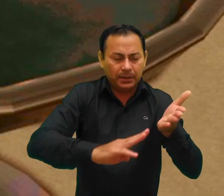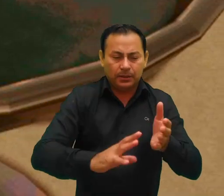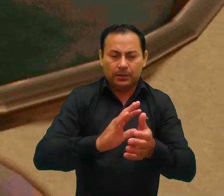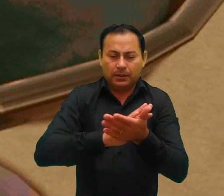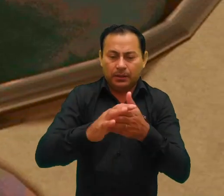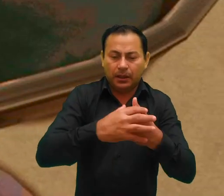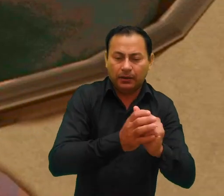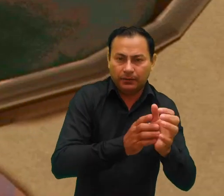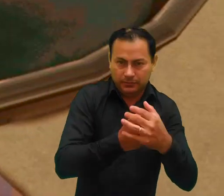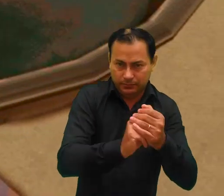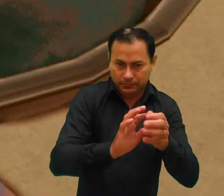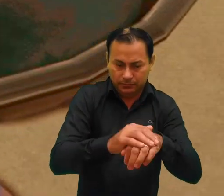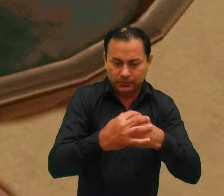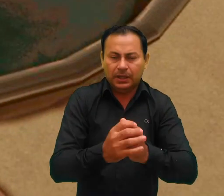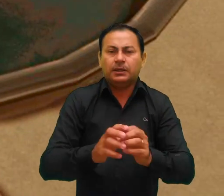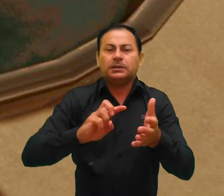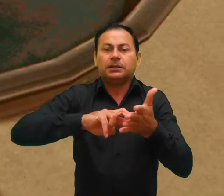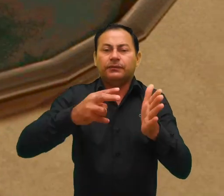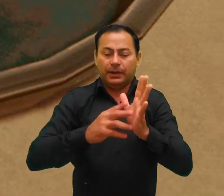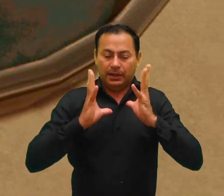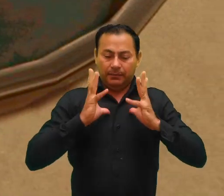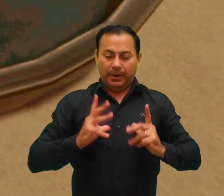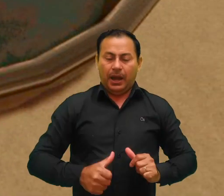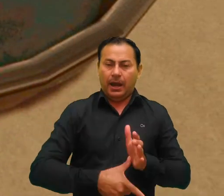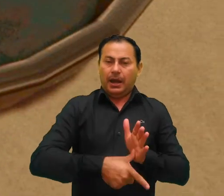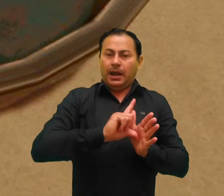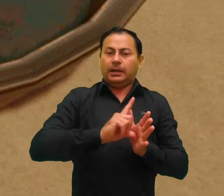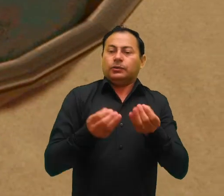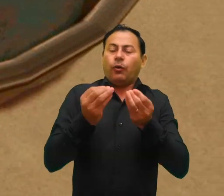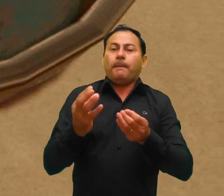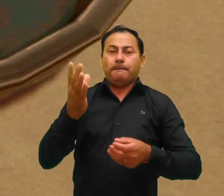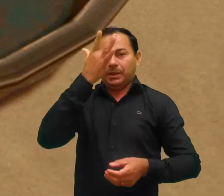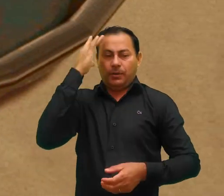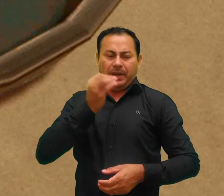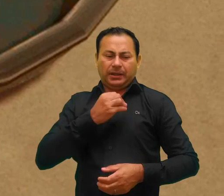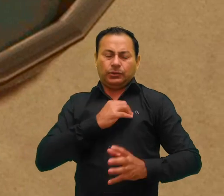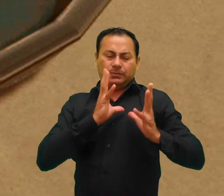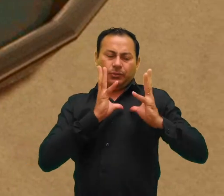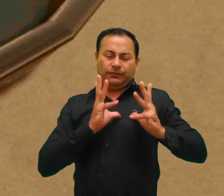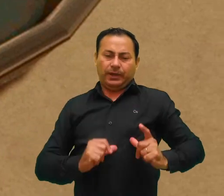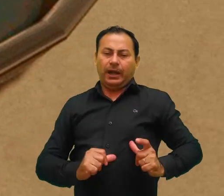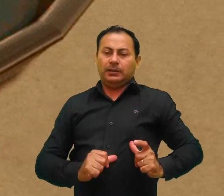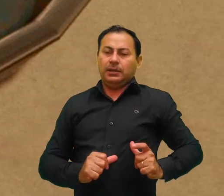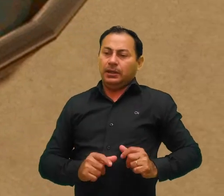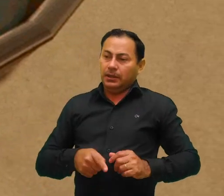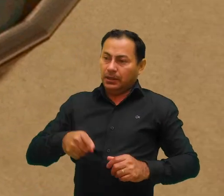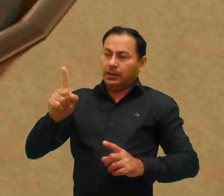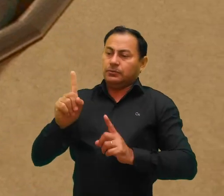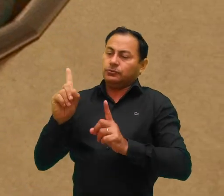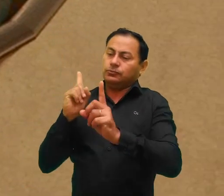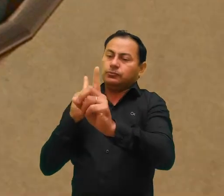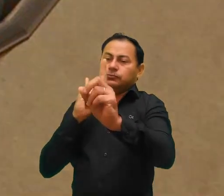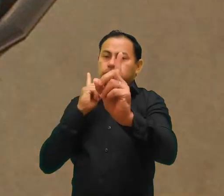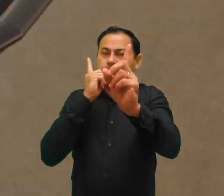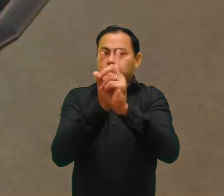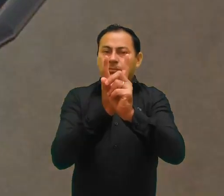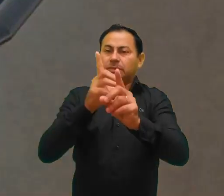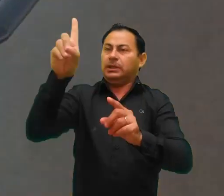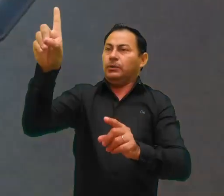do lavatório era que você deve se limpar antes de, como pecador, aproximar-se do Deus